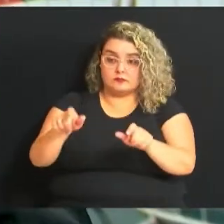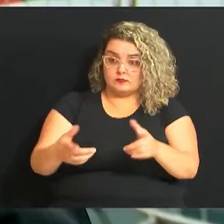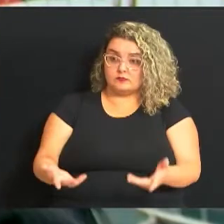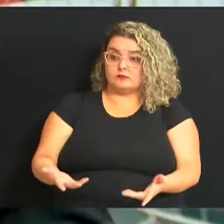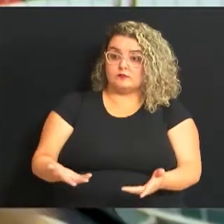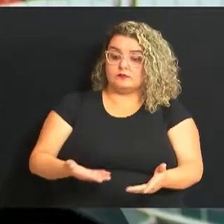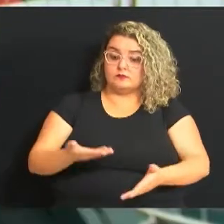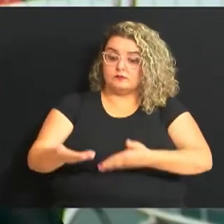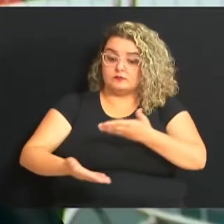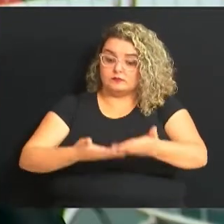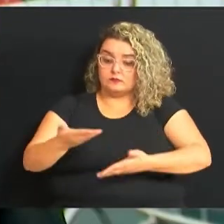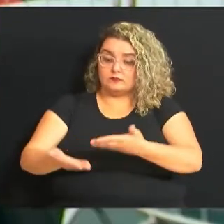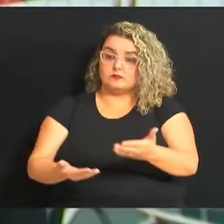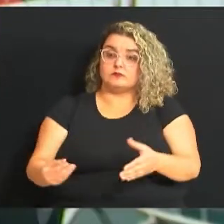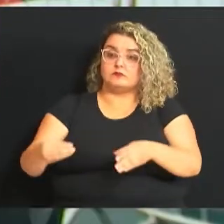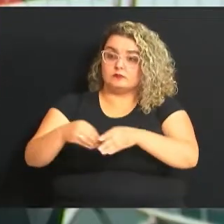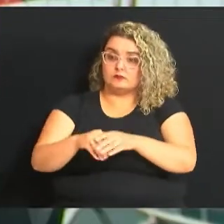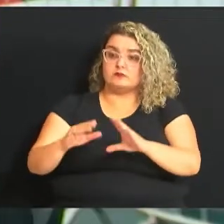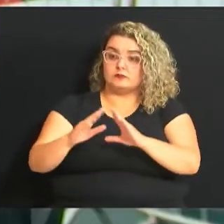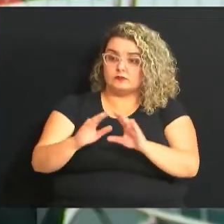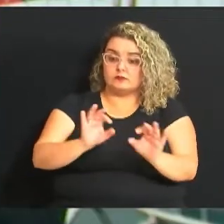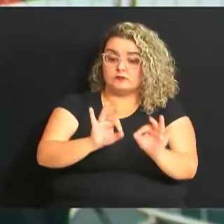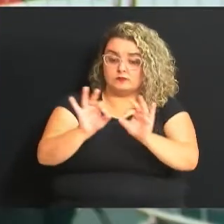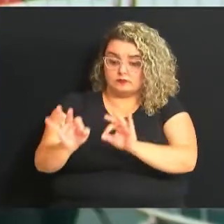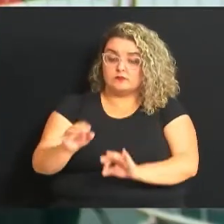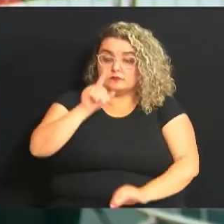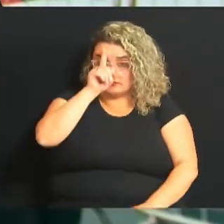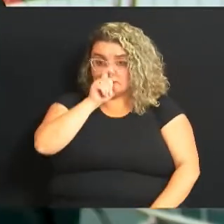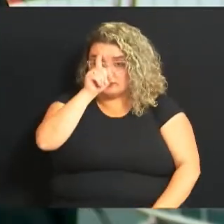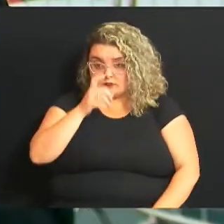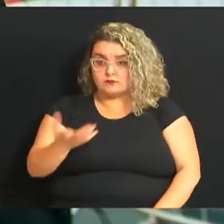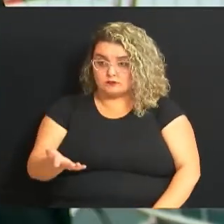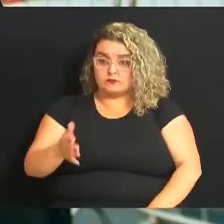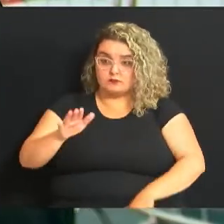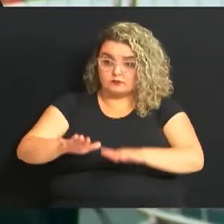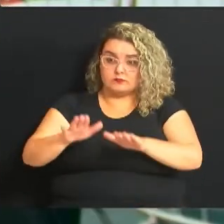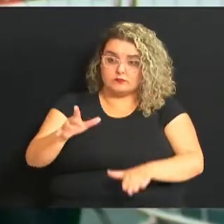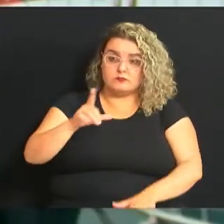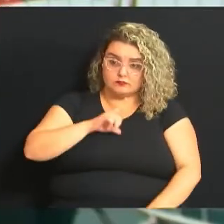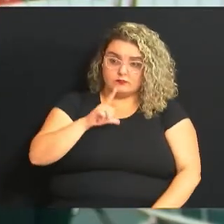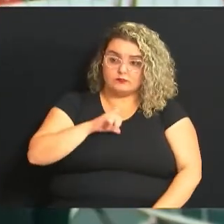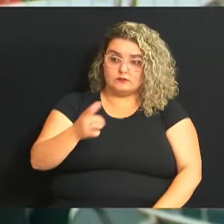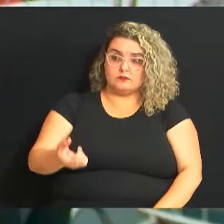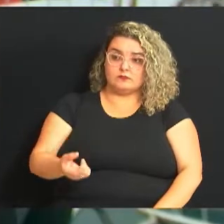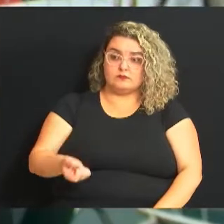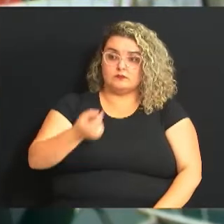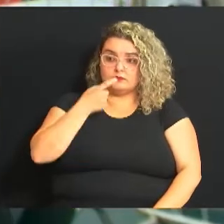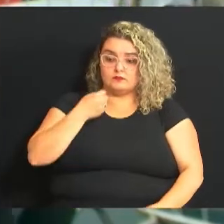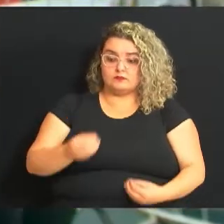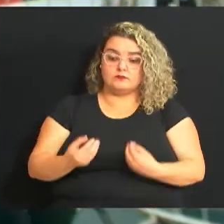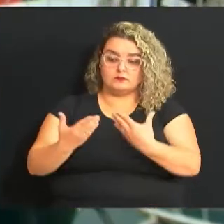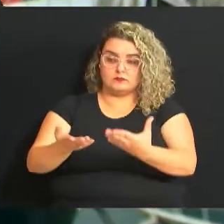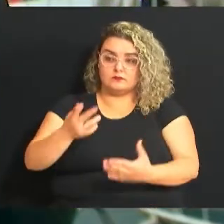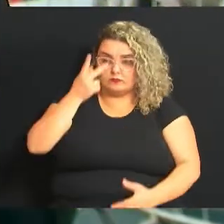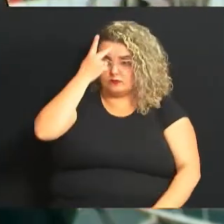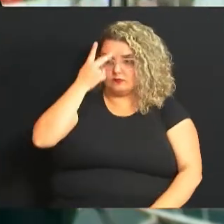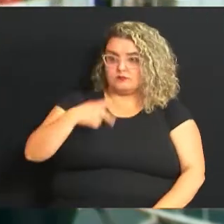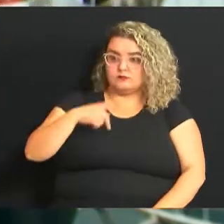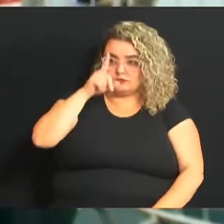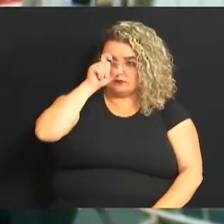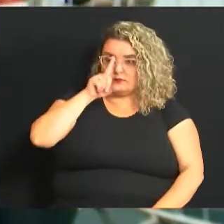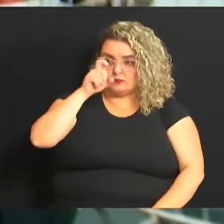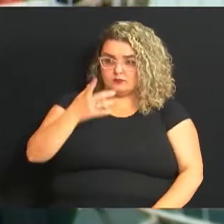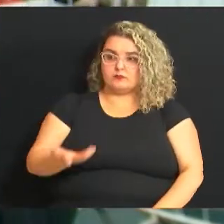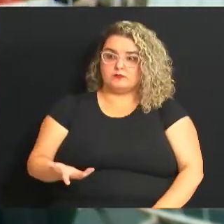estavam na pauta para serem discutidos e votados, tem mais que foi aprovado em primeira análise. A gente lembra que essa primeira análise